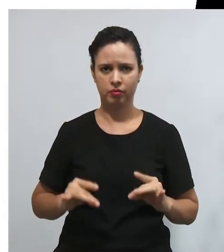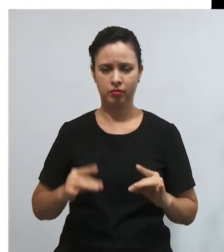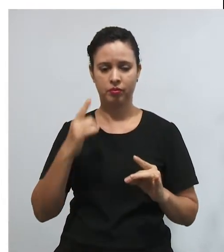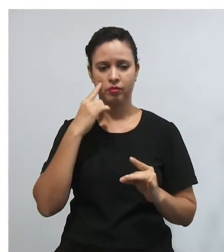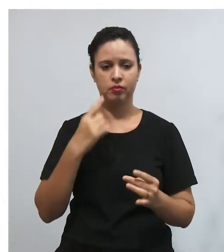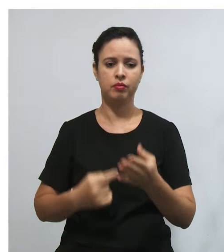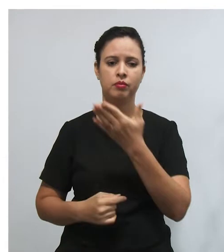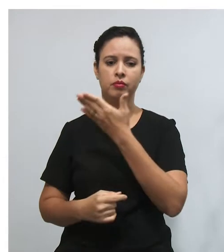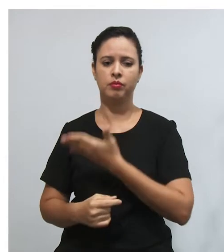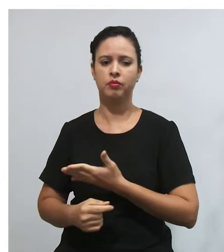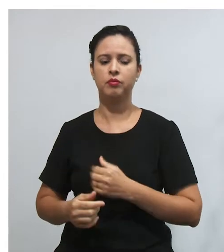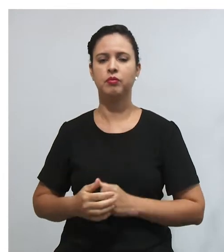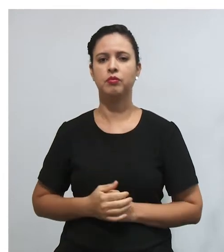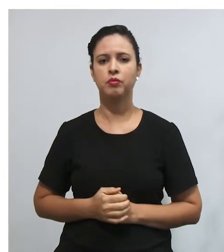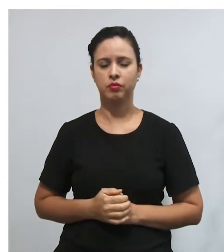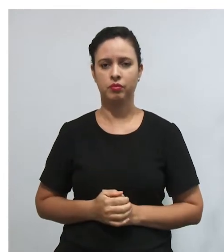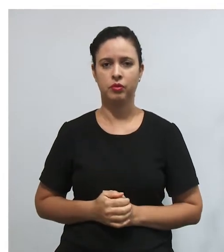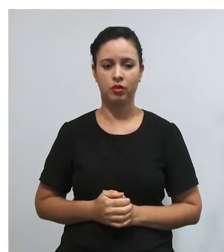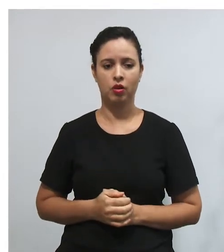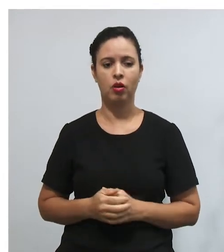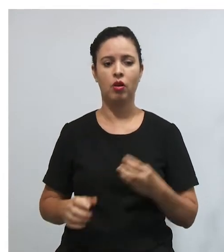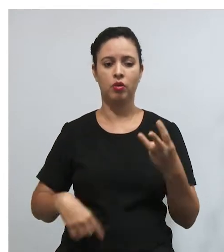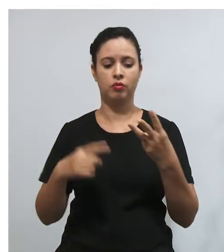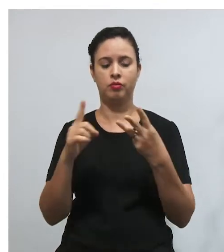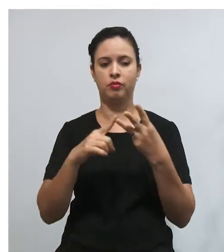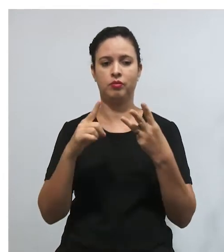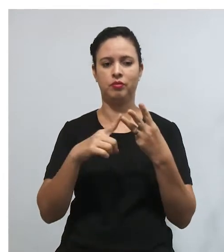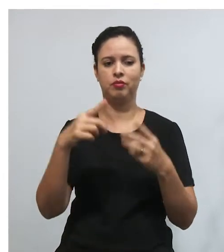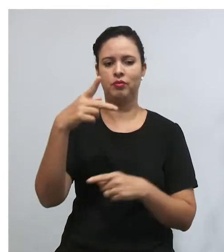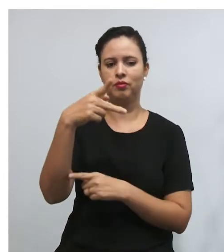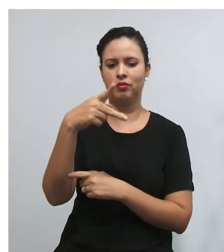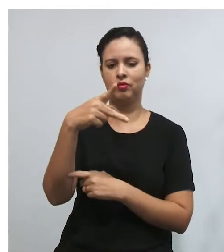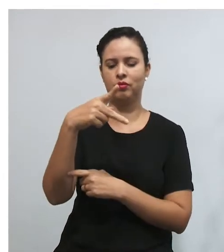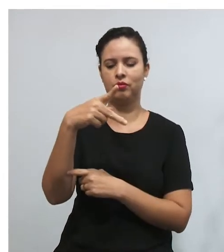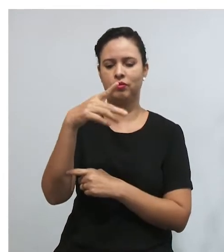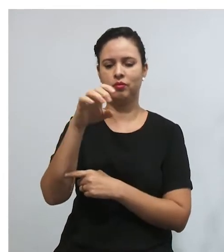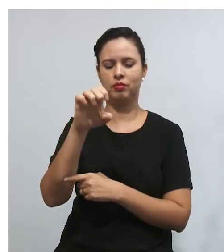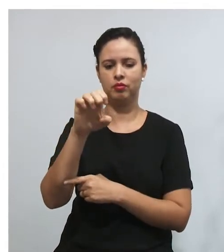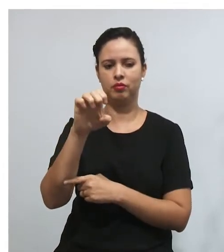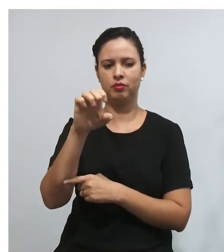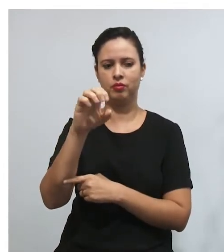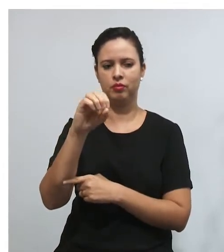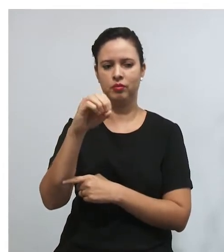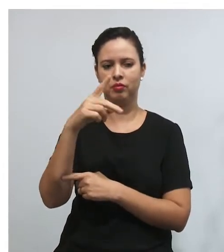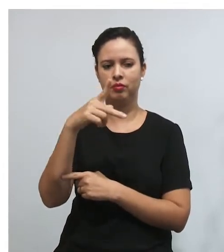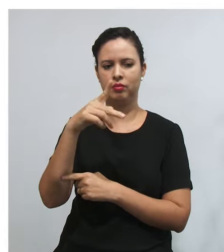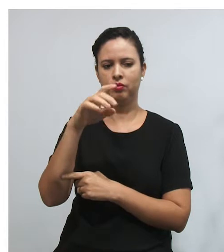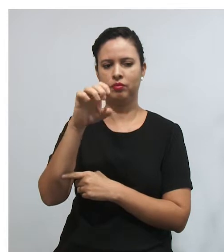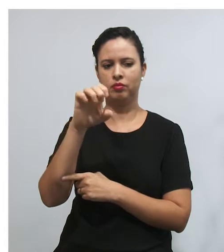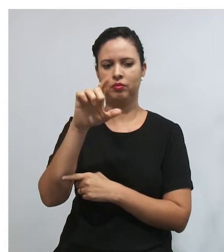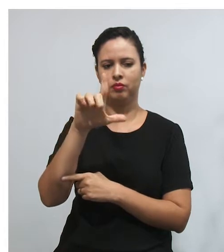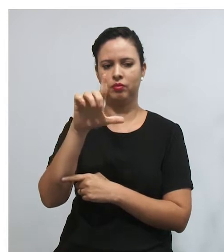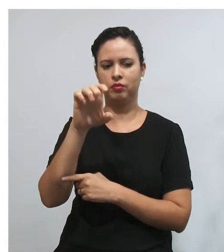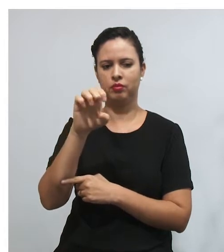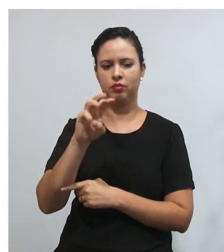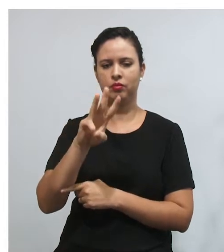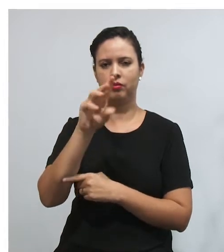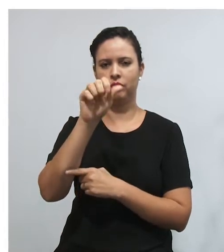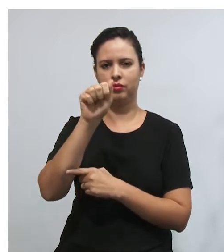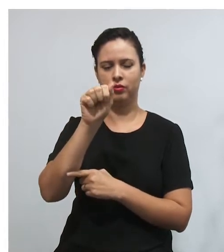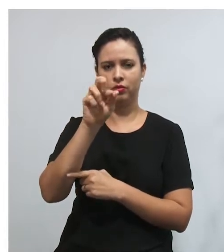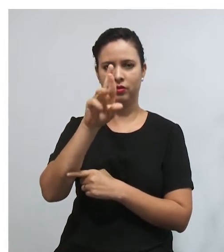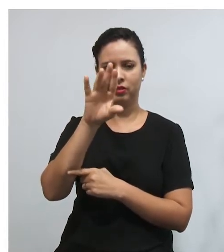vocês. Vamos começar pelo inovador, digamos assim, Peopleware, não tão conhecido. Peopleware são